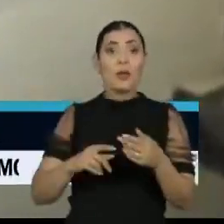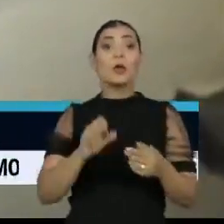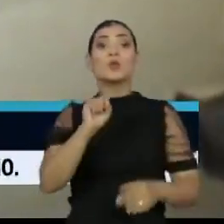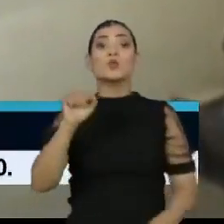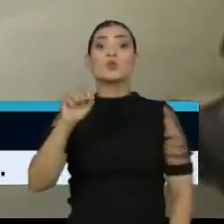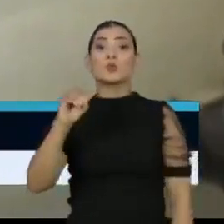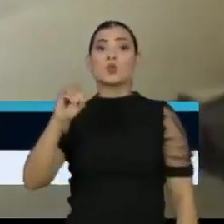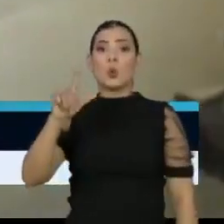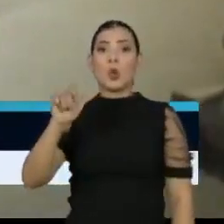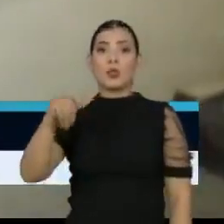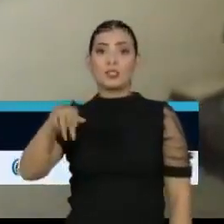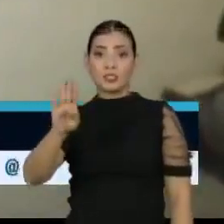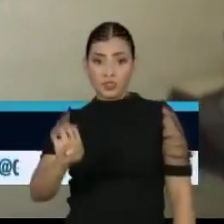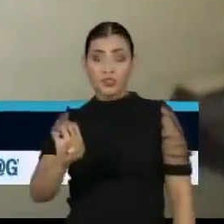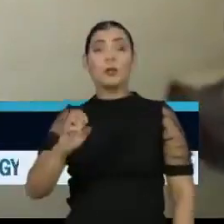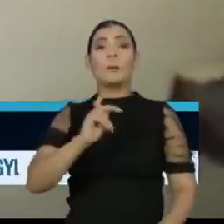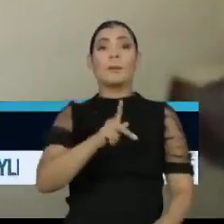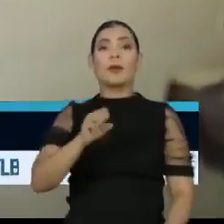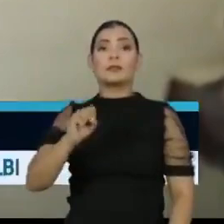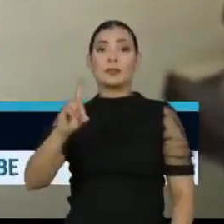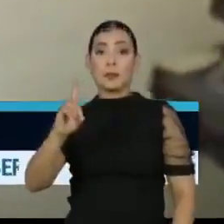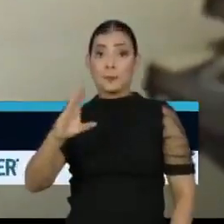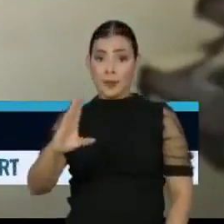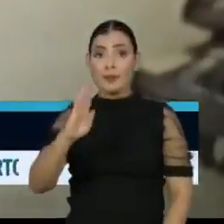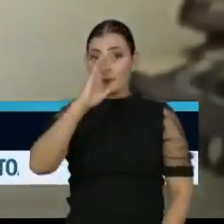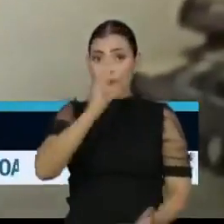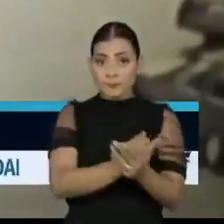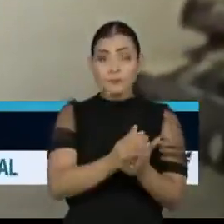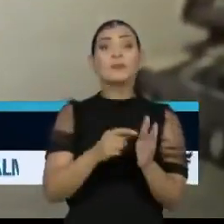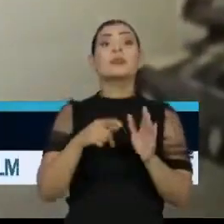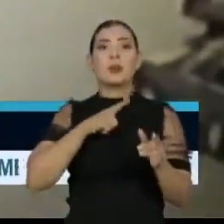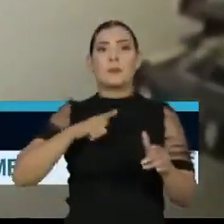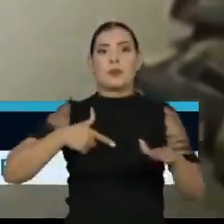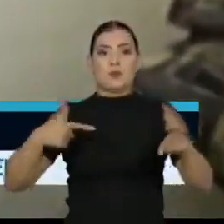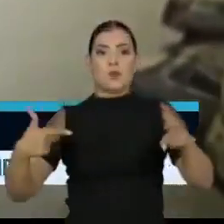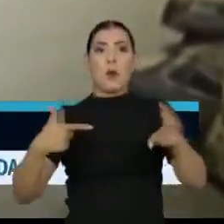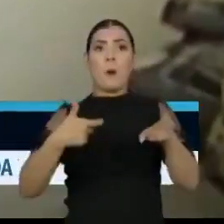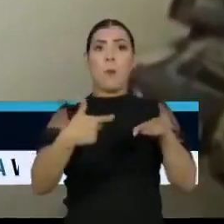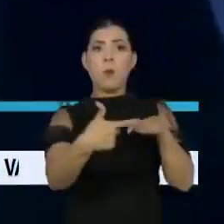Solange Freitas, do PSDB, foi alvo de um atentado a tiros. Ela não se feriu.